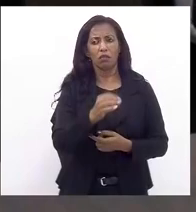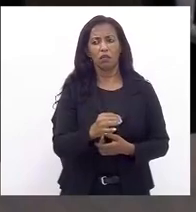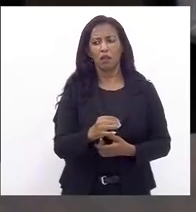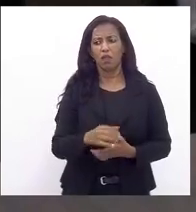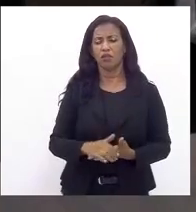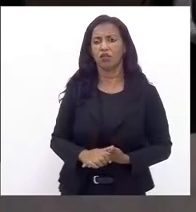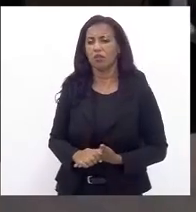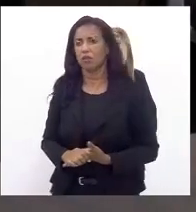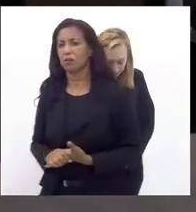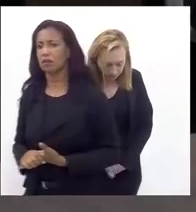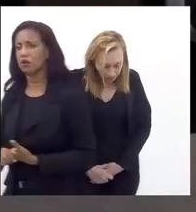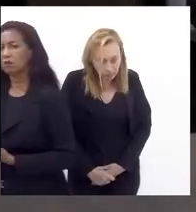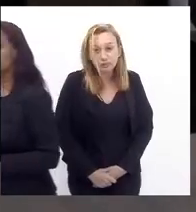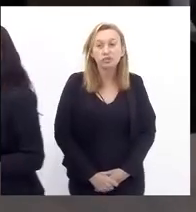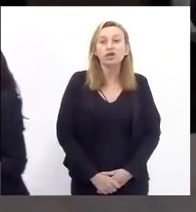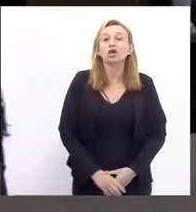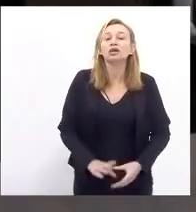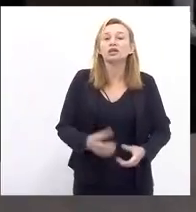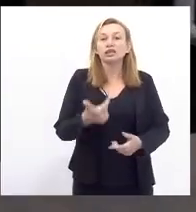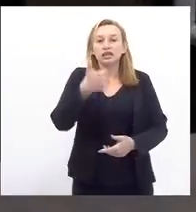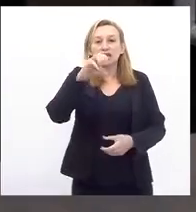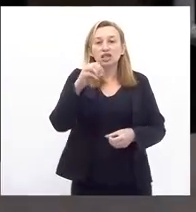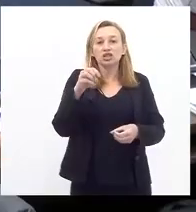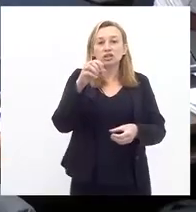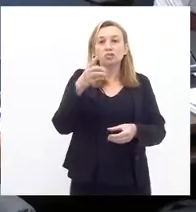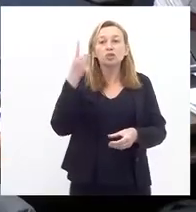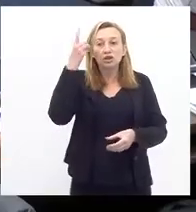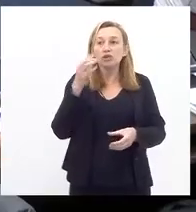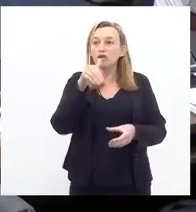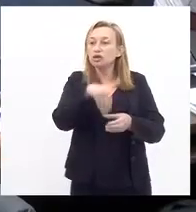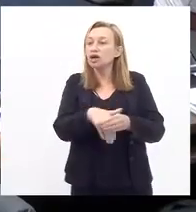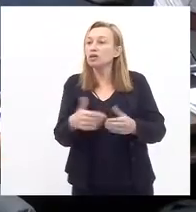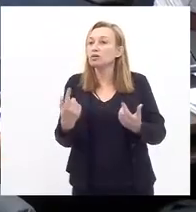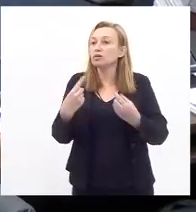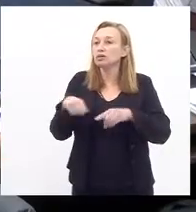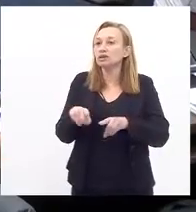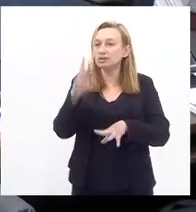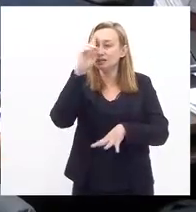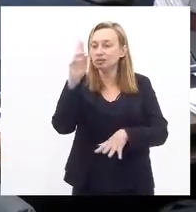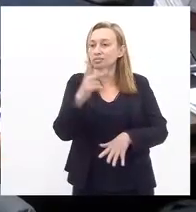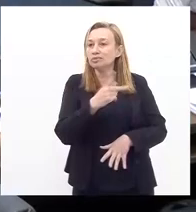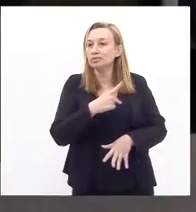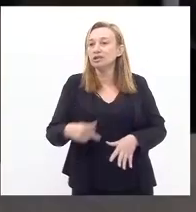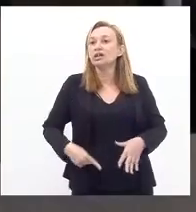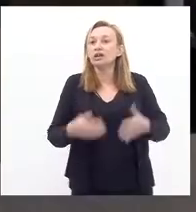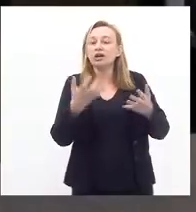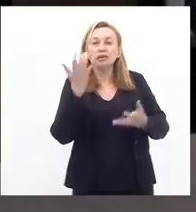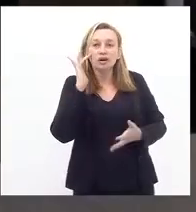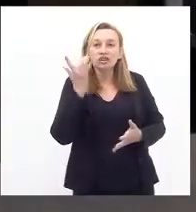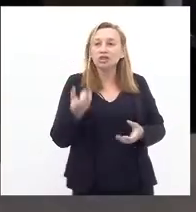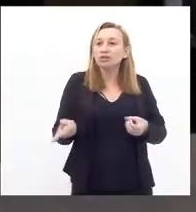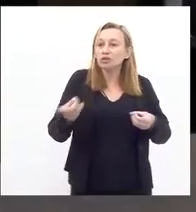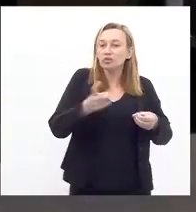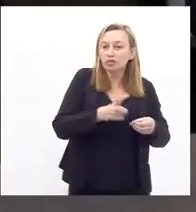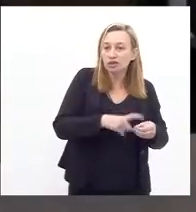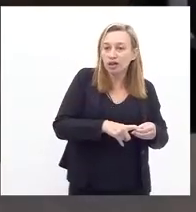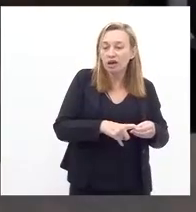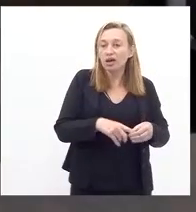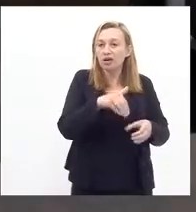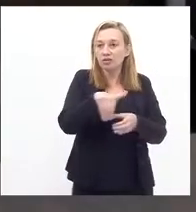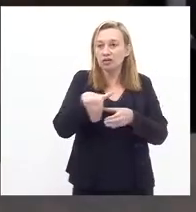deputados votaram contrário seu presente relógio que a gente tem que retomar a